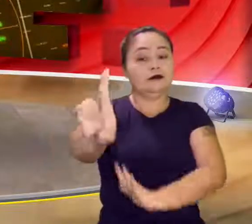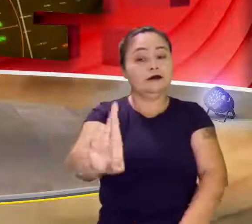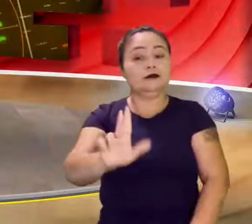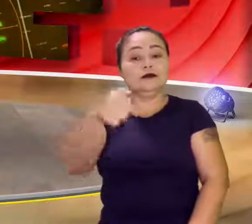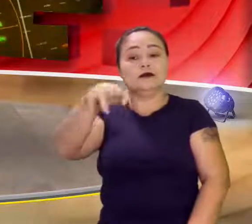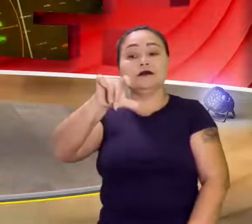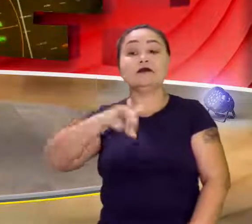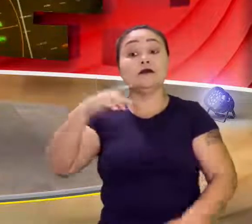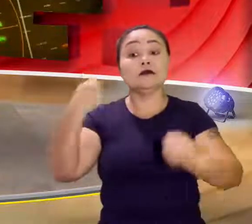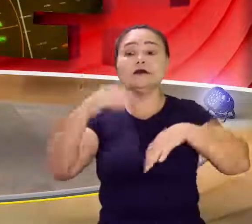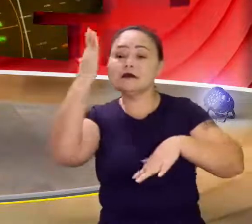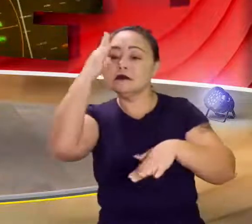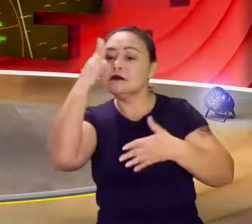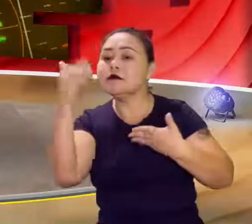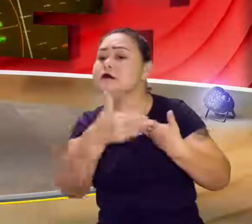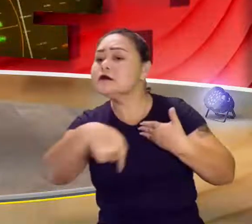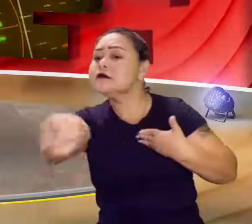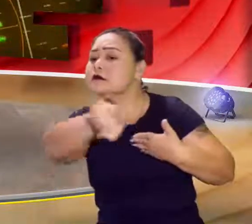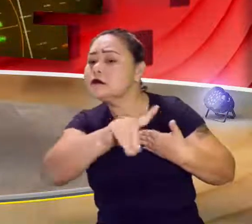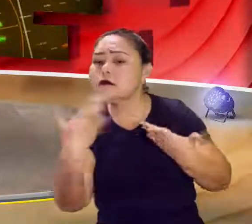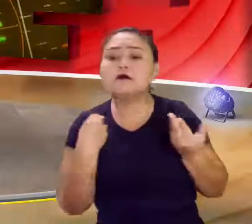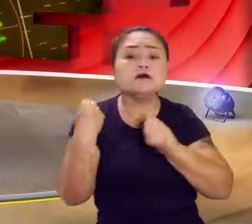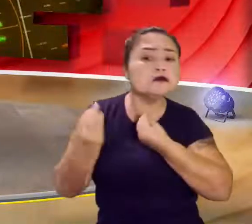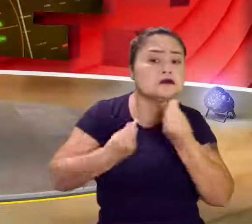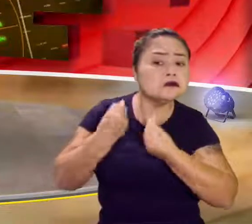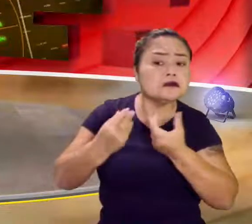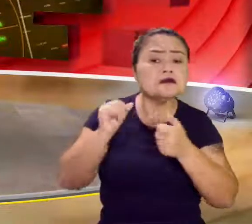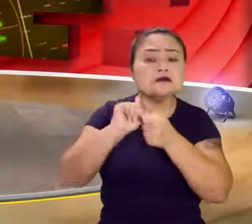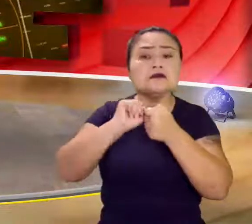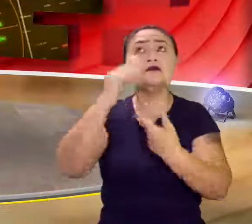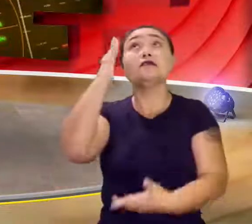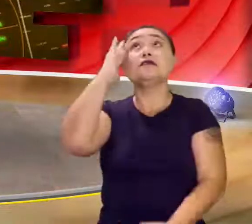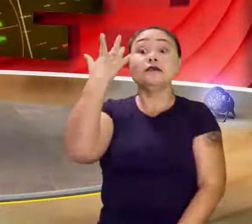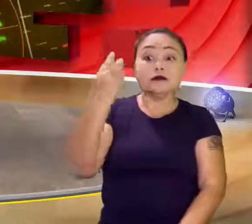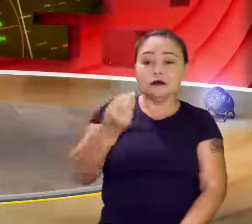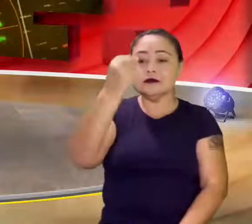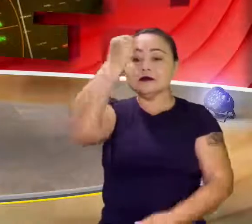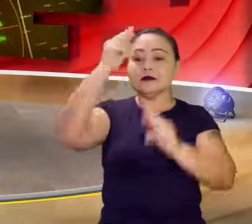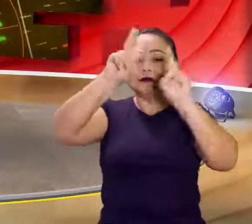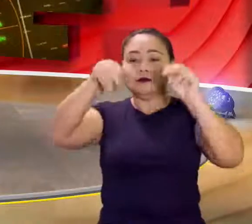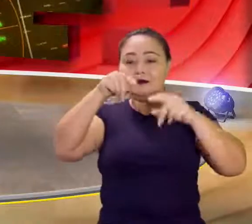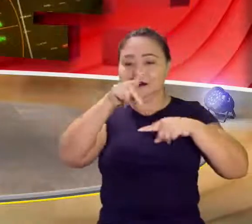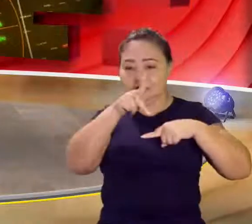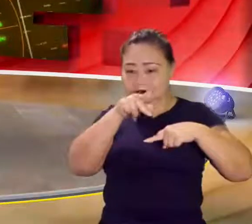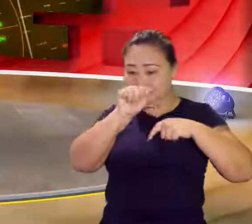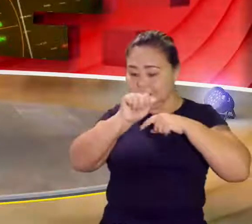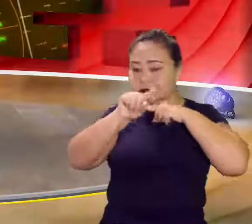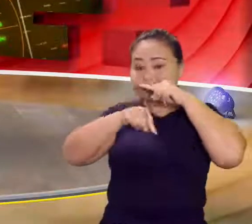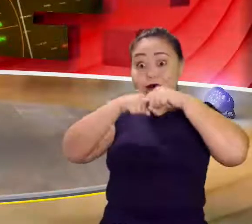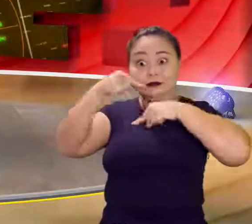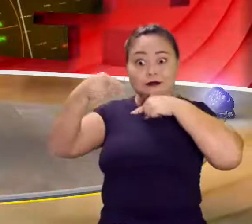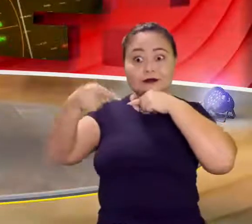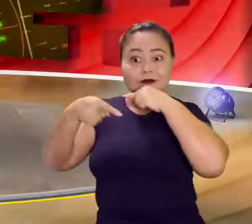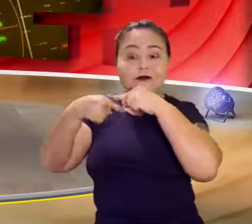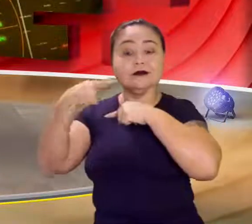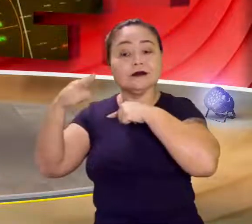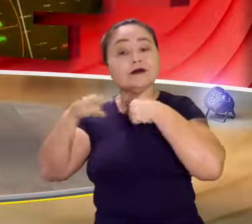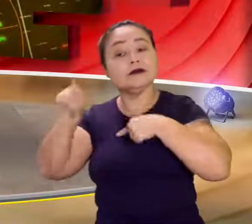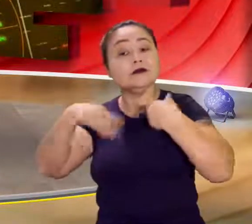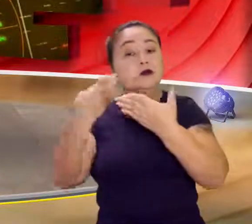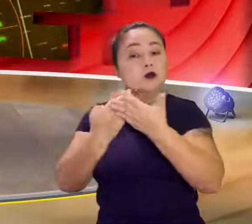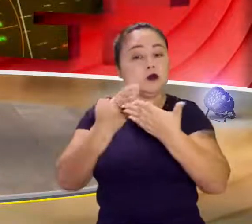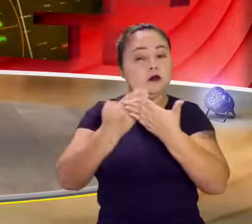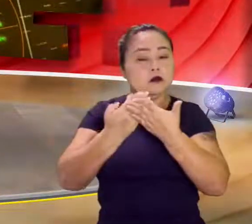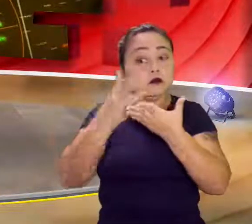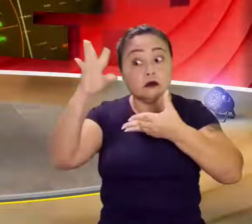precisa saber como é que tá o andamento da galera aí, como é que vocês estão entendendo esse assunto das progressões, né? Então, tudo isso, a nossa aula